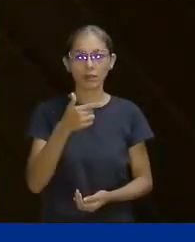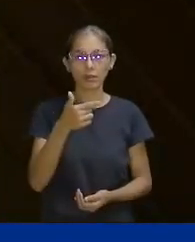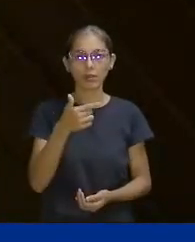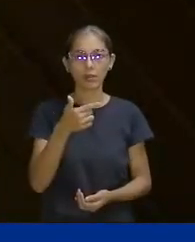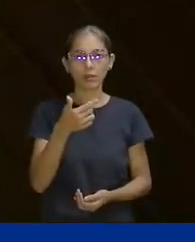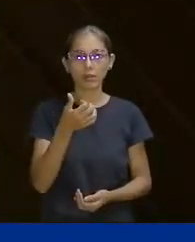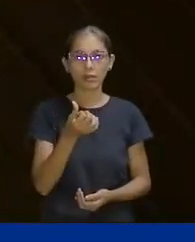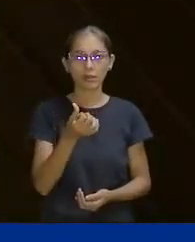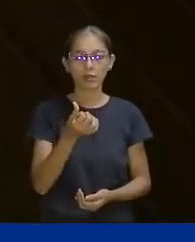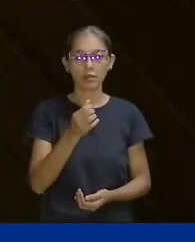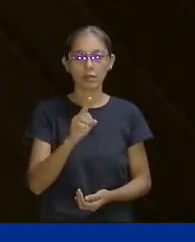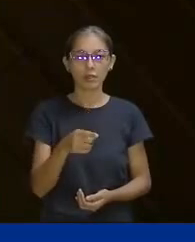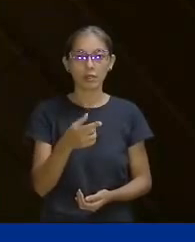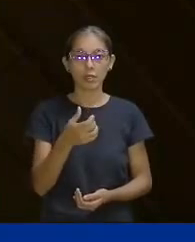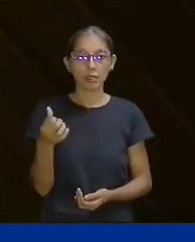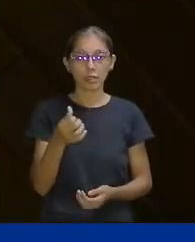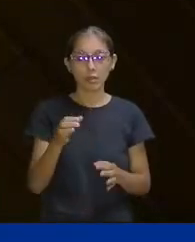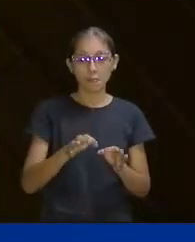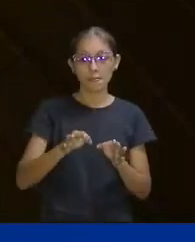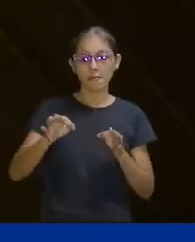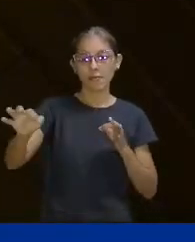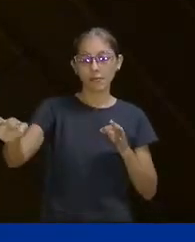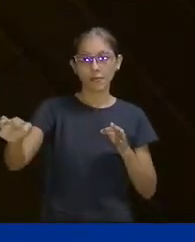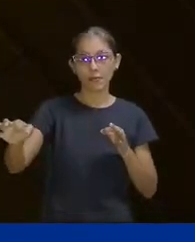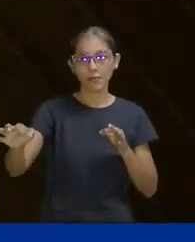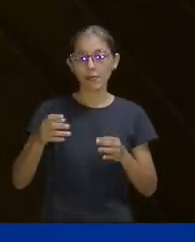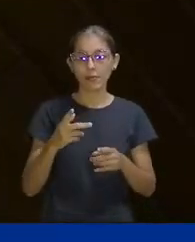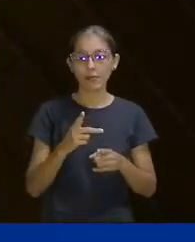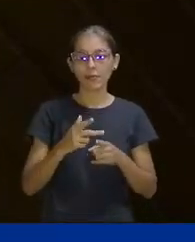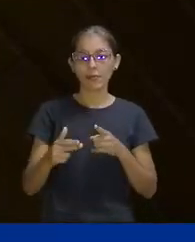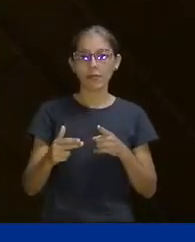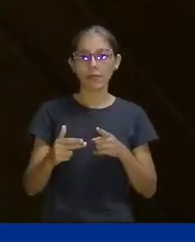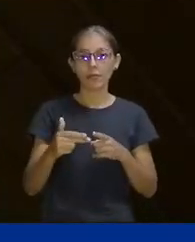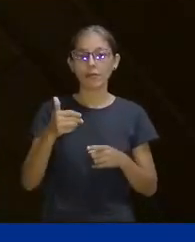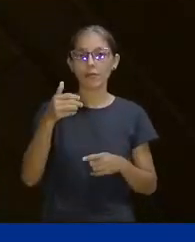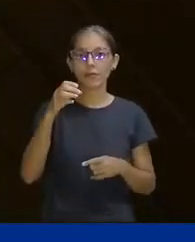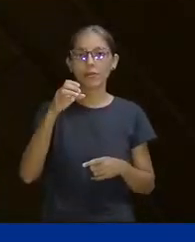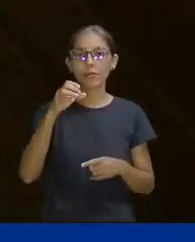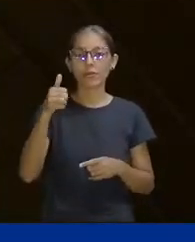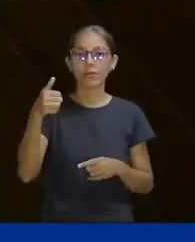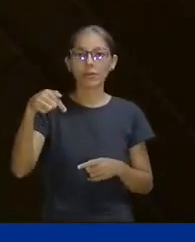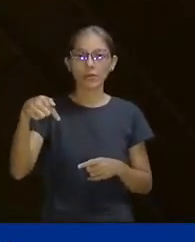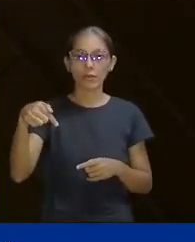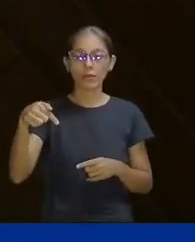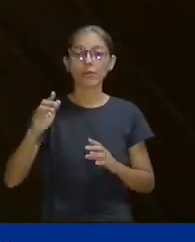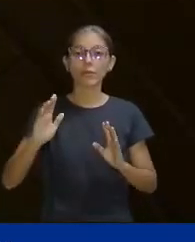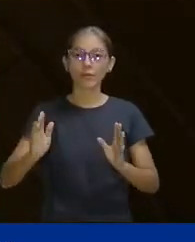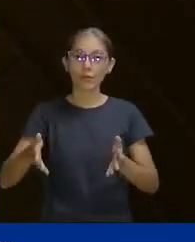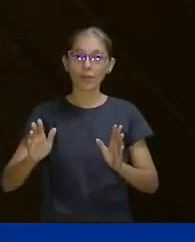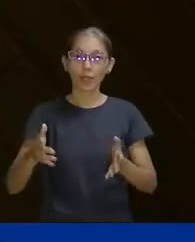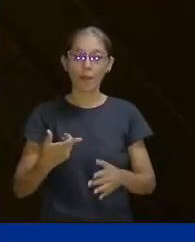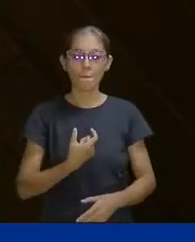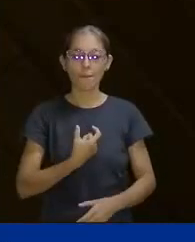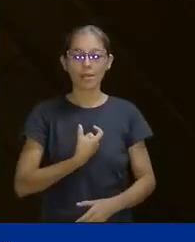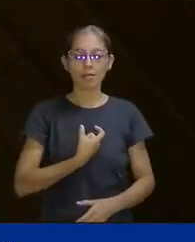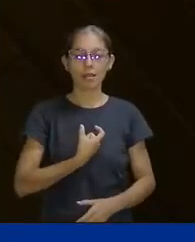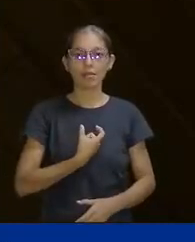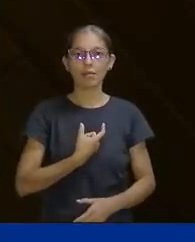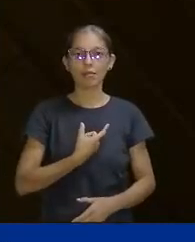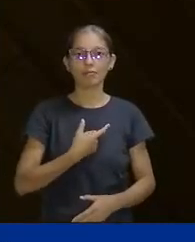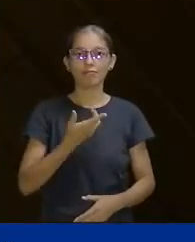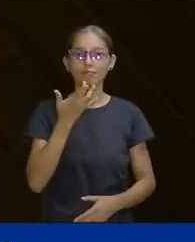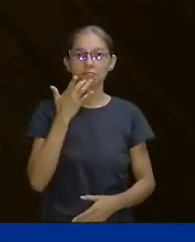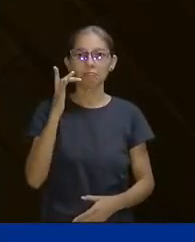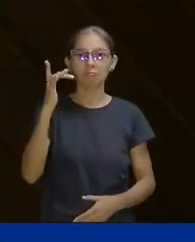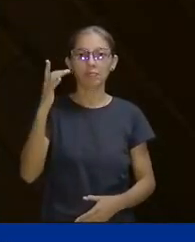26,66 metros, Vanna ganhou a 17ª medalha de ouro do Brasil no Mundial e ajudou o país a quebrar